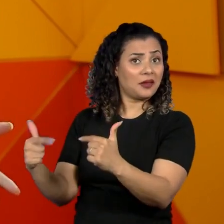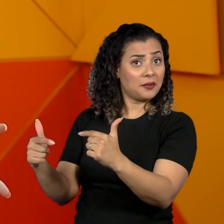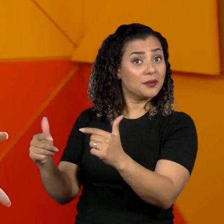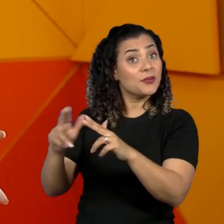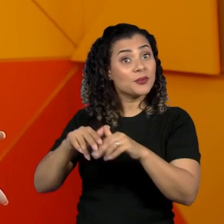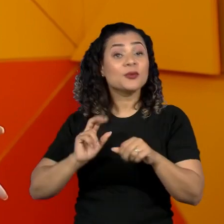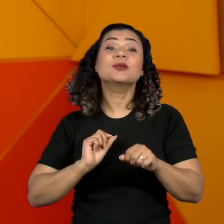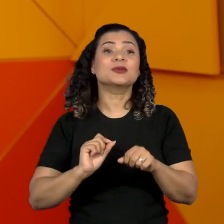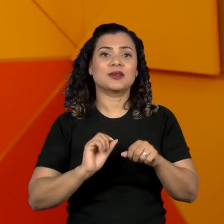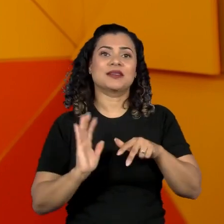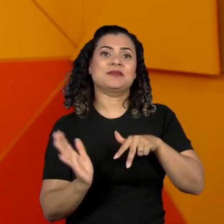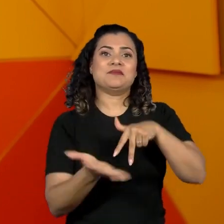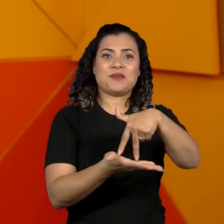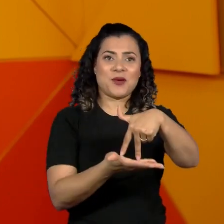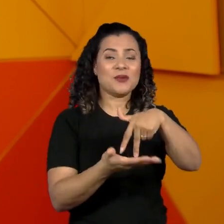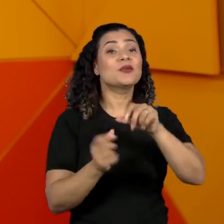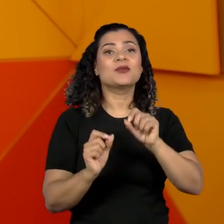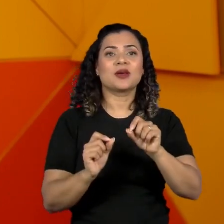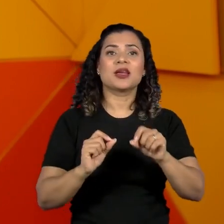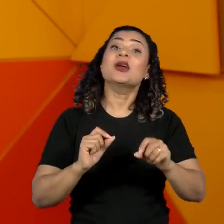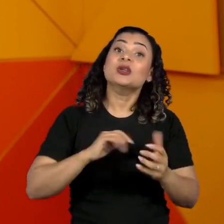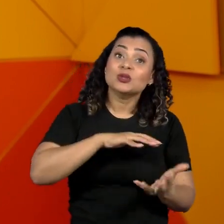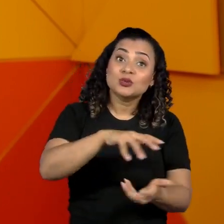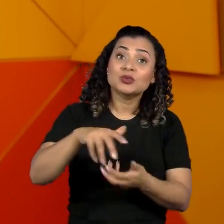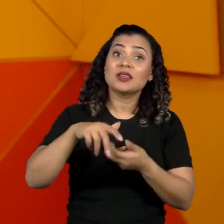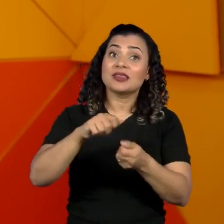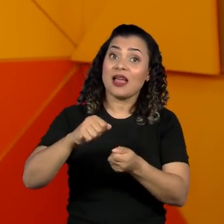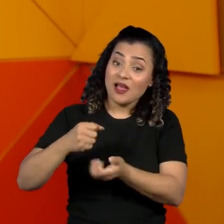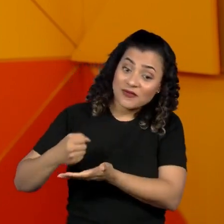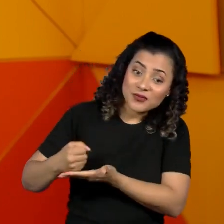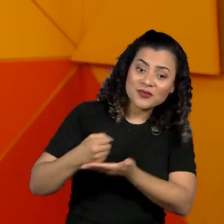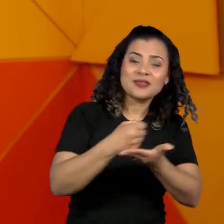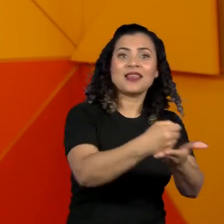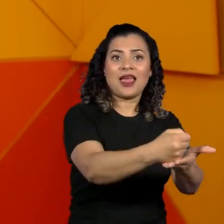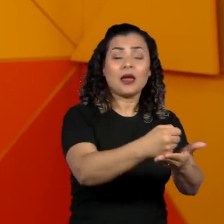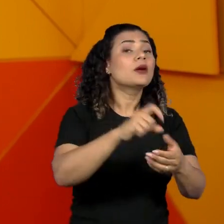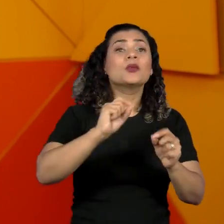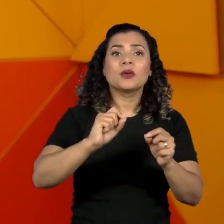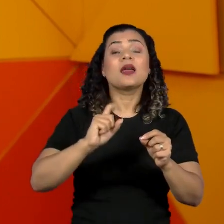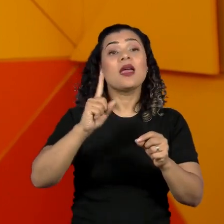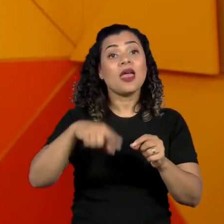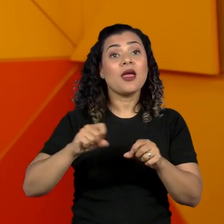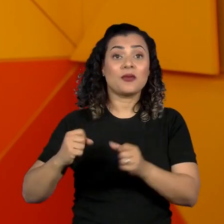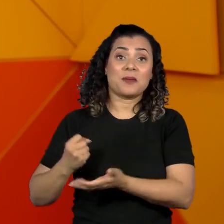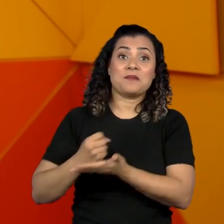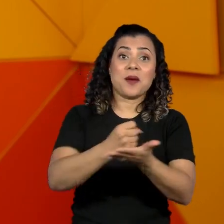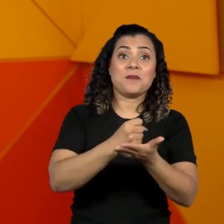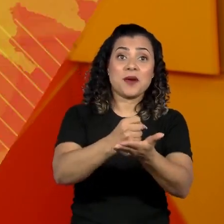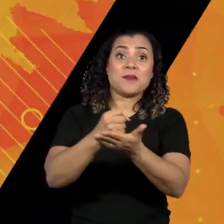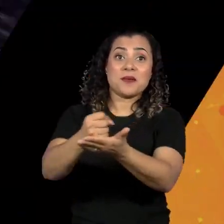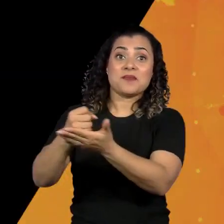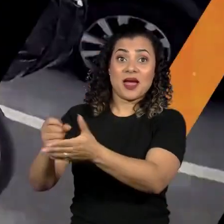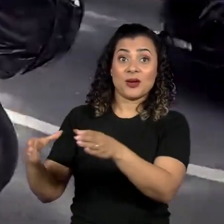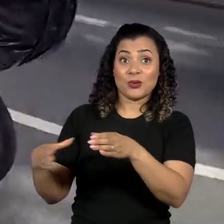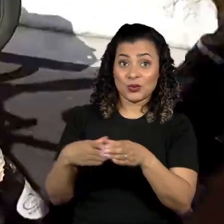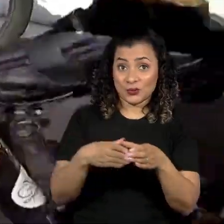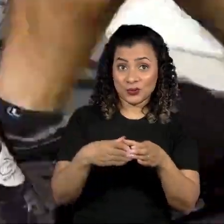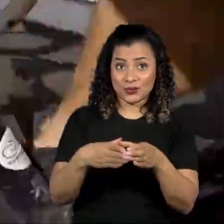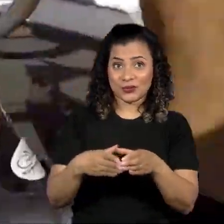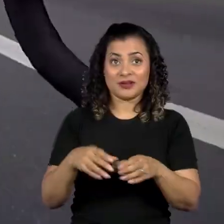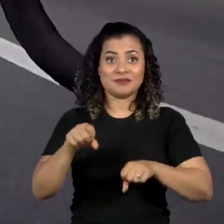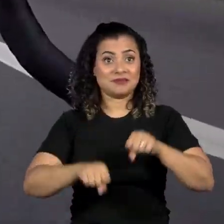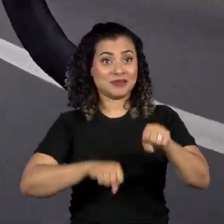Estação Livre foi conhecer o Giro Sustentável Entregas, que é uma cooperativa de ciclo entregadores.